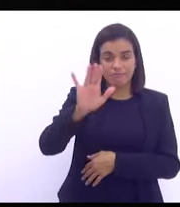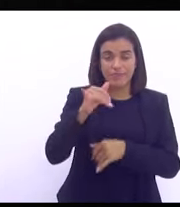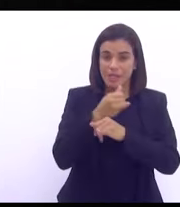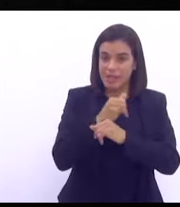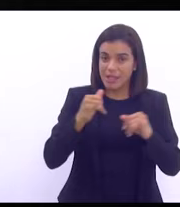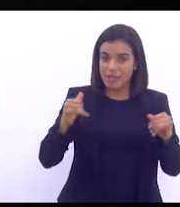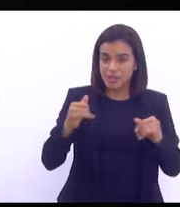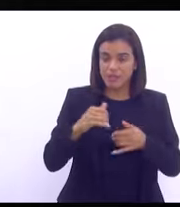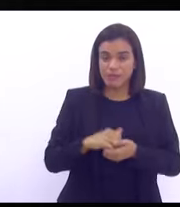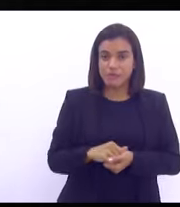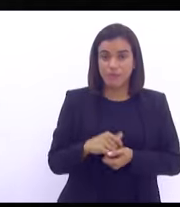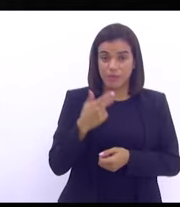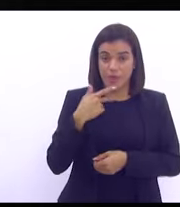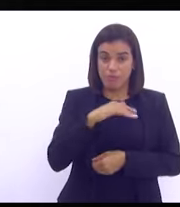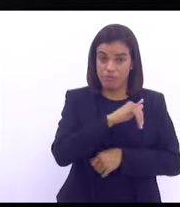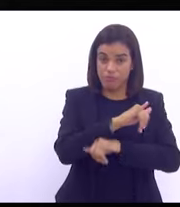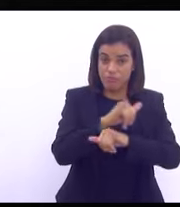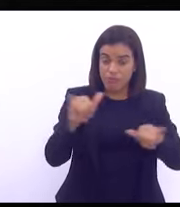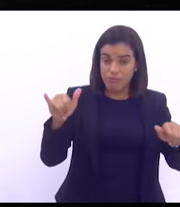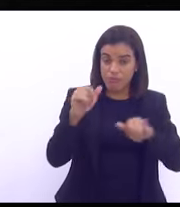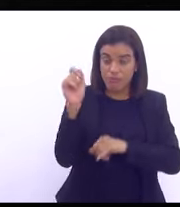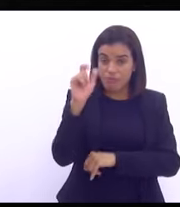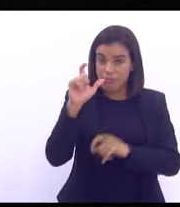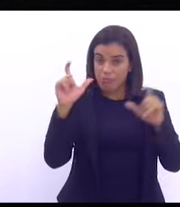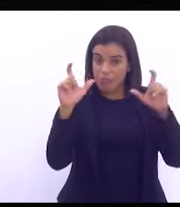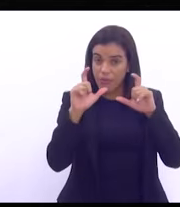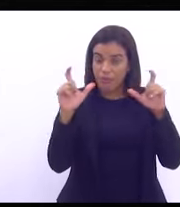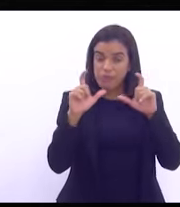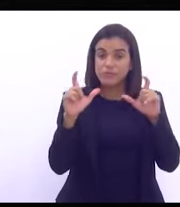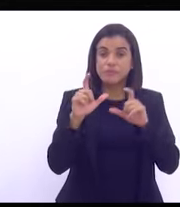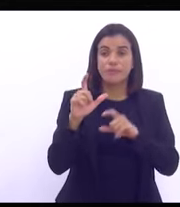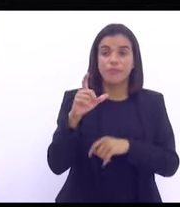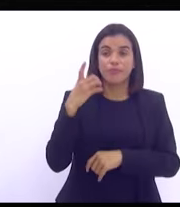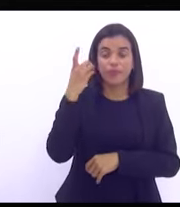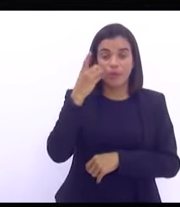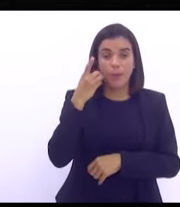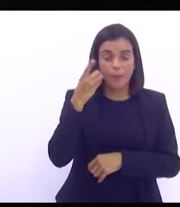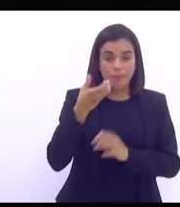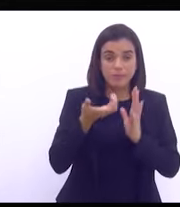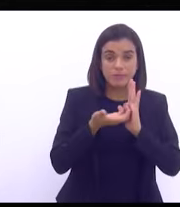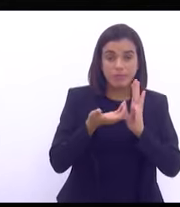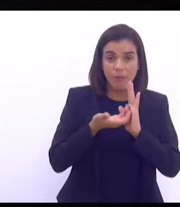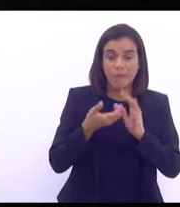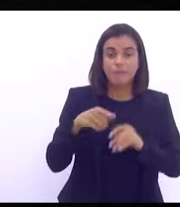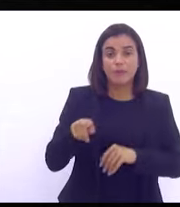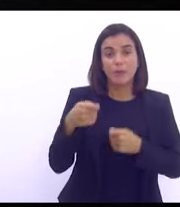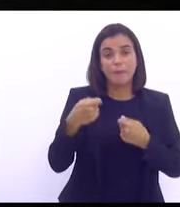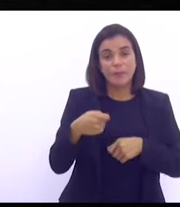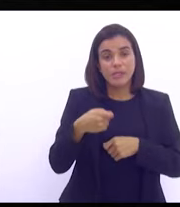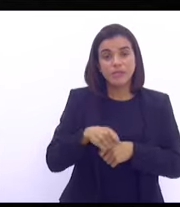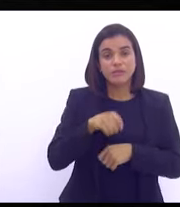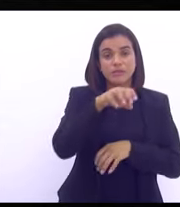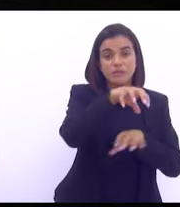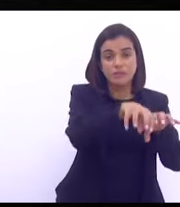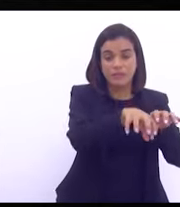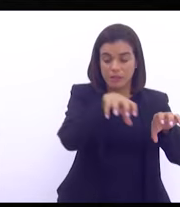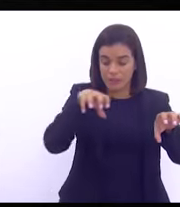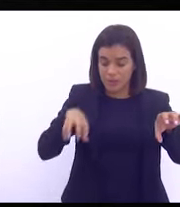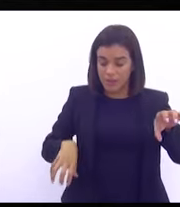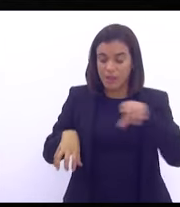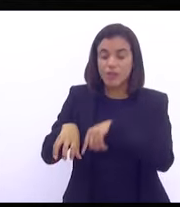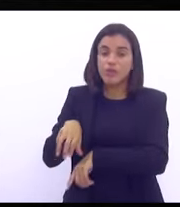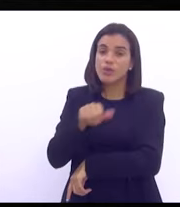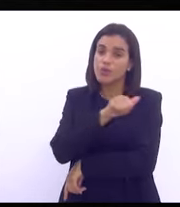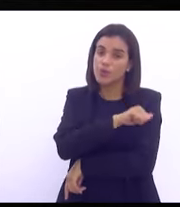cá, eu chamo a atenção do governo federal, da bancada dos deputados federais em Brasília. Tem que colocar uma subsede da Enel aqui no